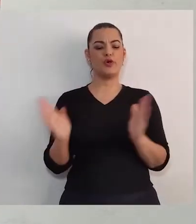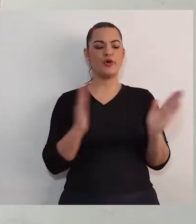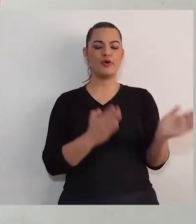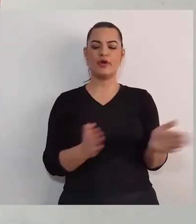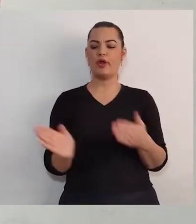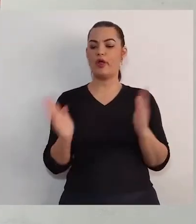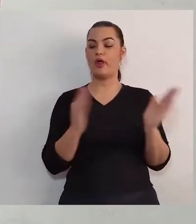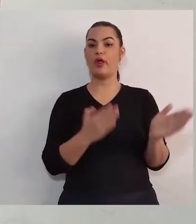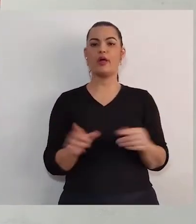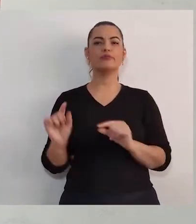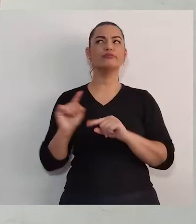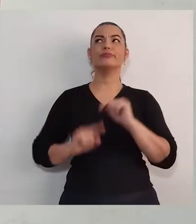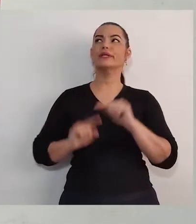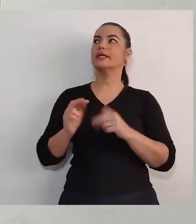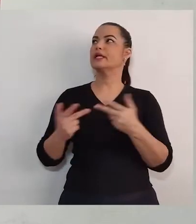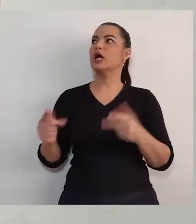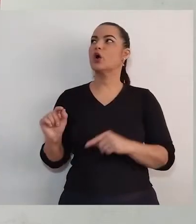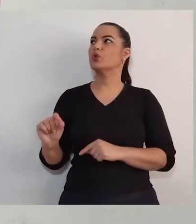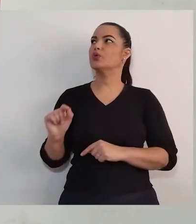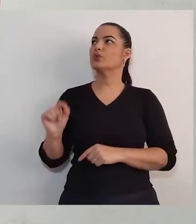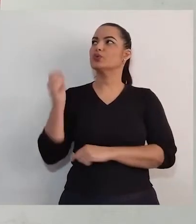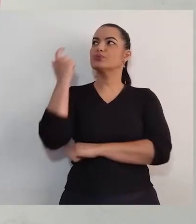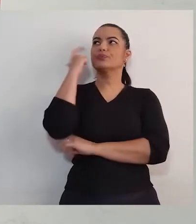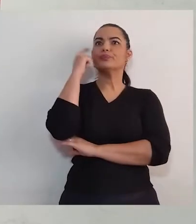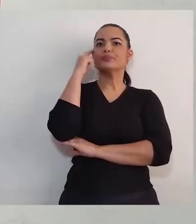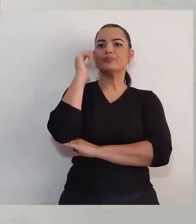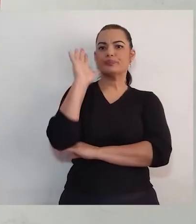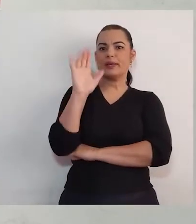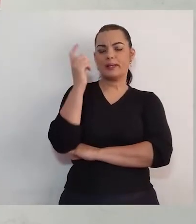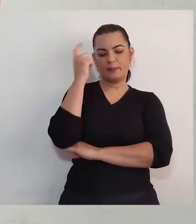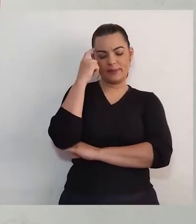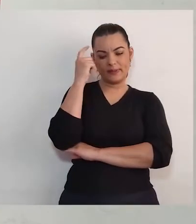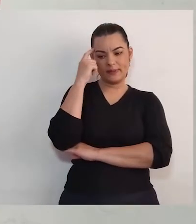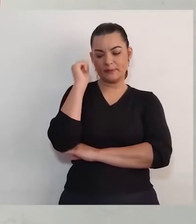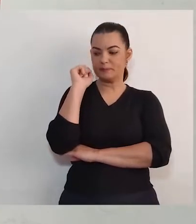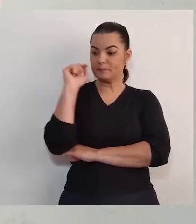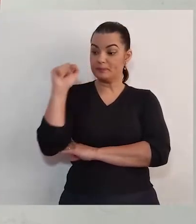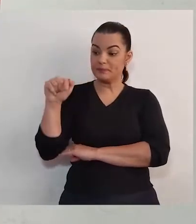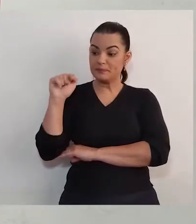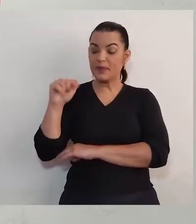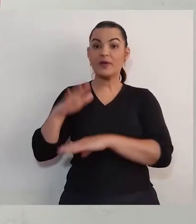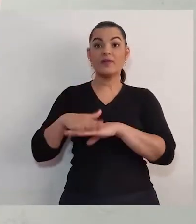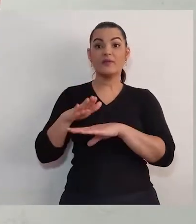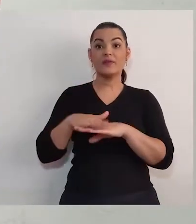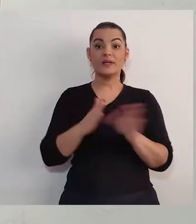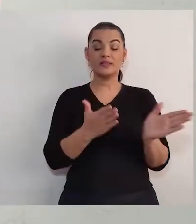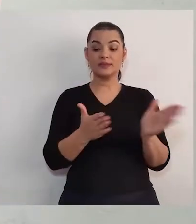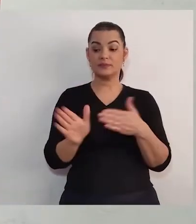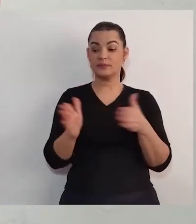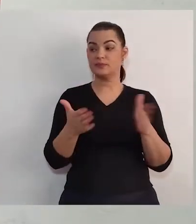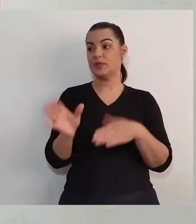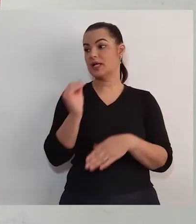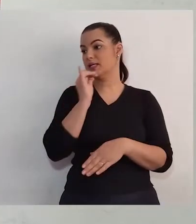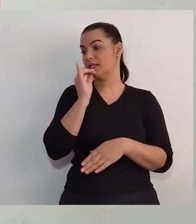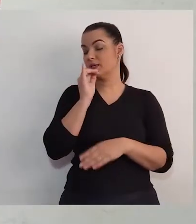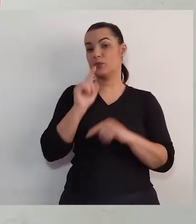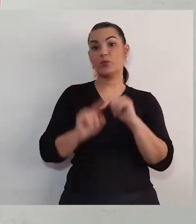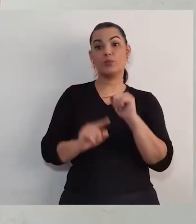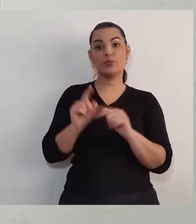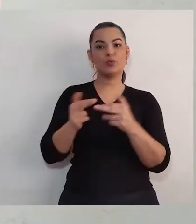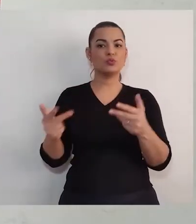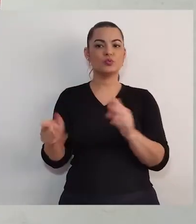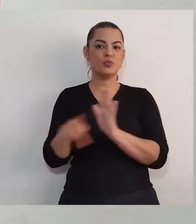material... Deixa eu ver para que ela produz esse material. Ela produz um